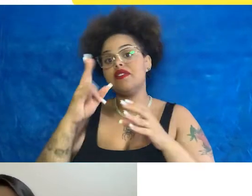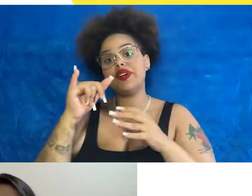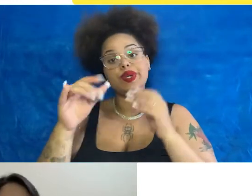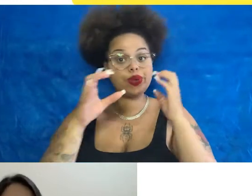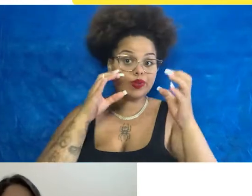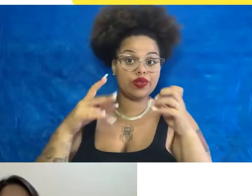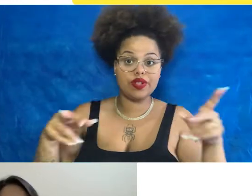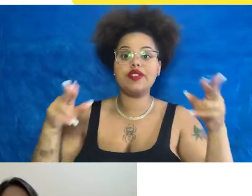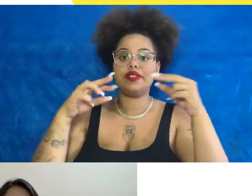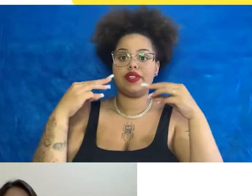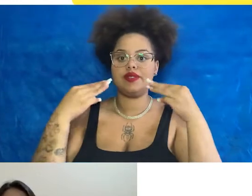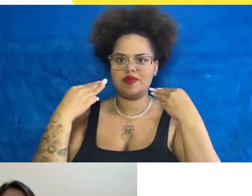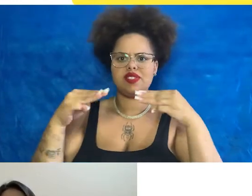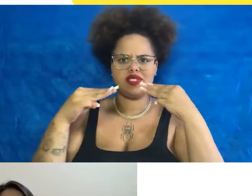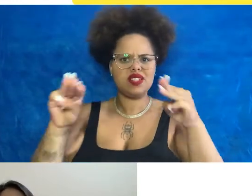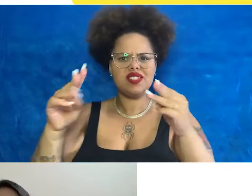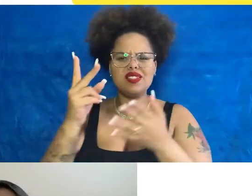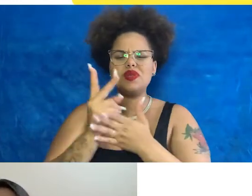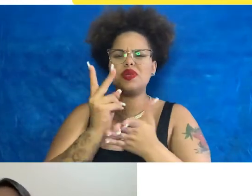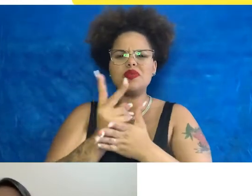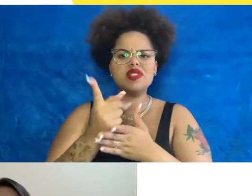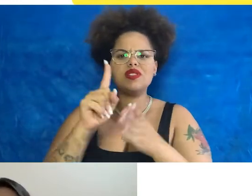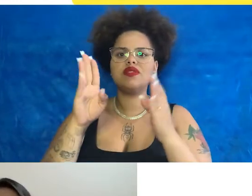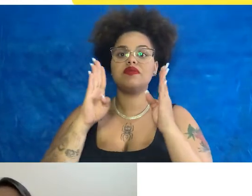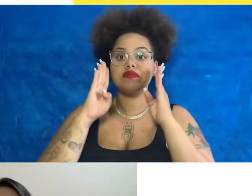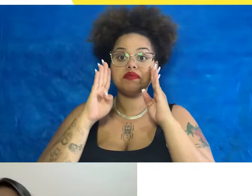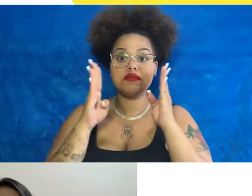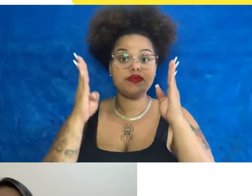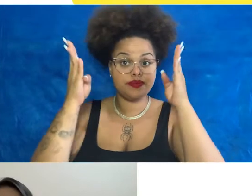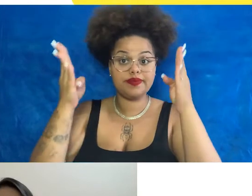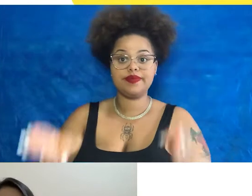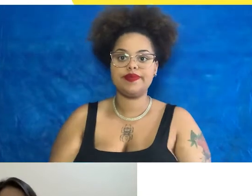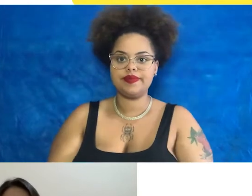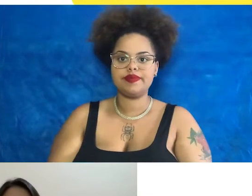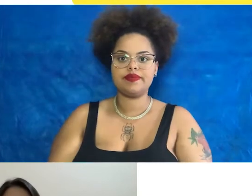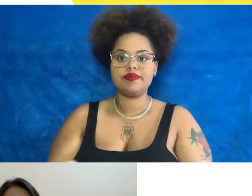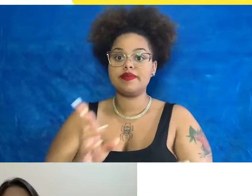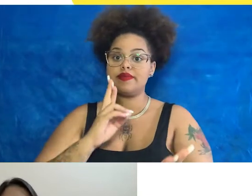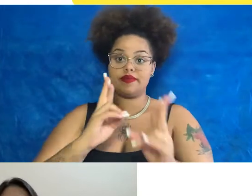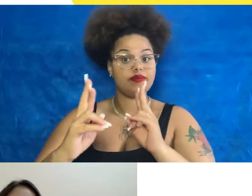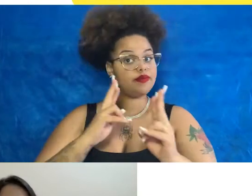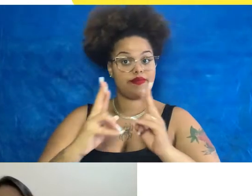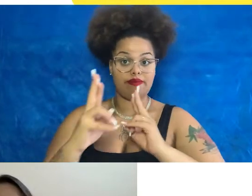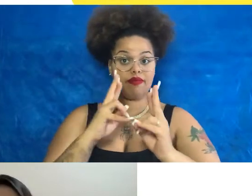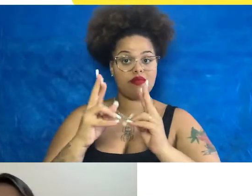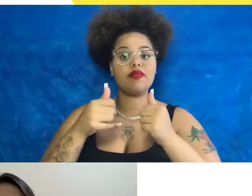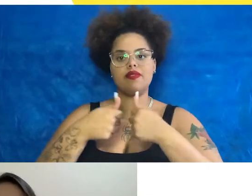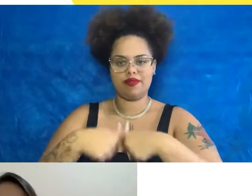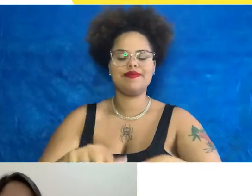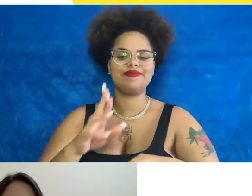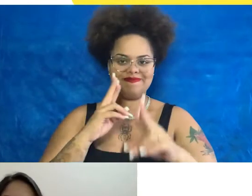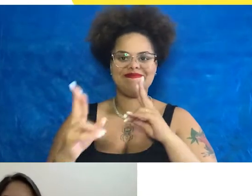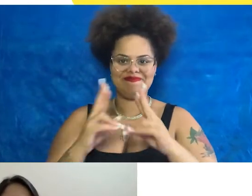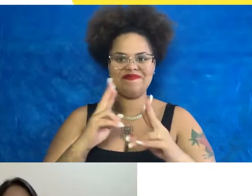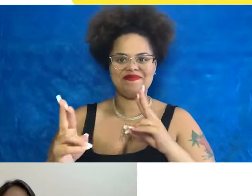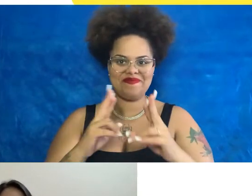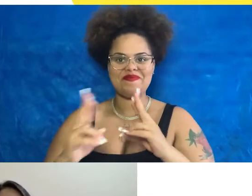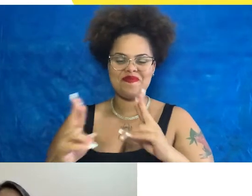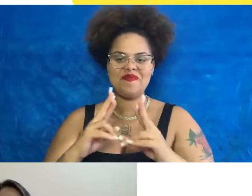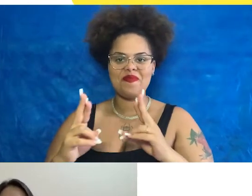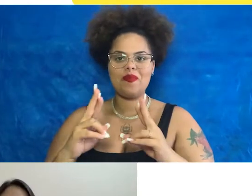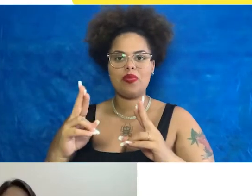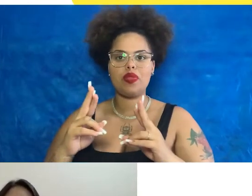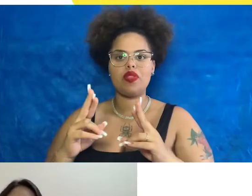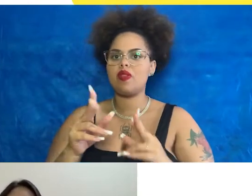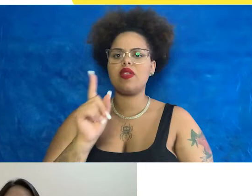Comunicam várias mensagens, e mesmo que não esteja ali diretamente relacionado, está relacionado, né? Então, às vezes o que a